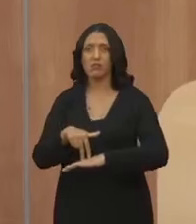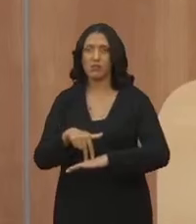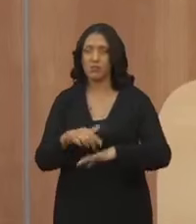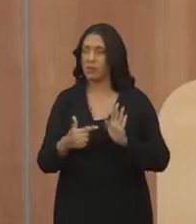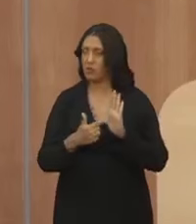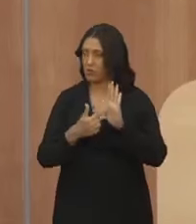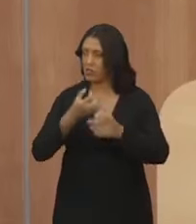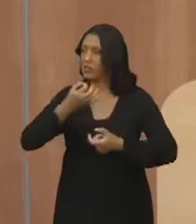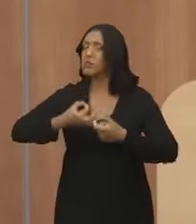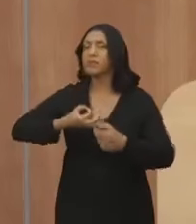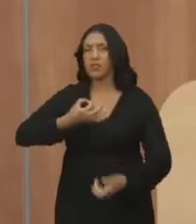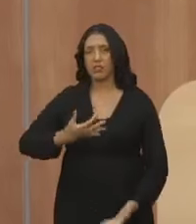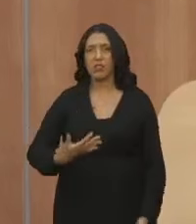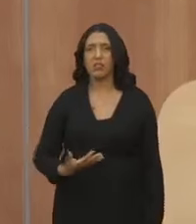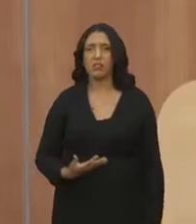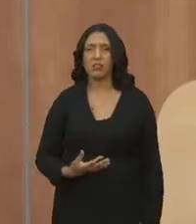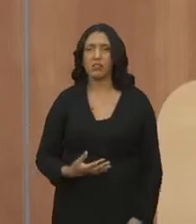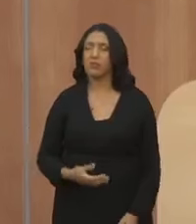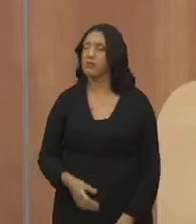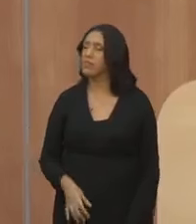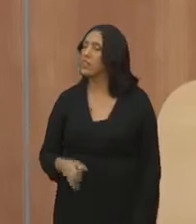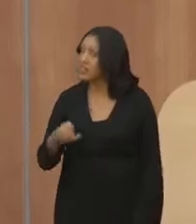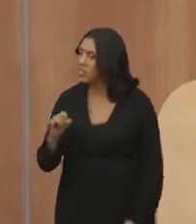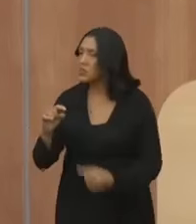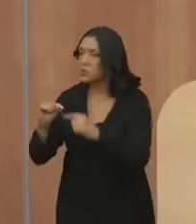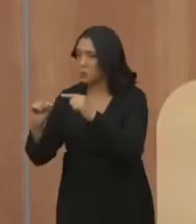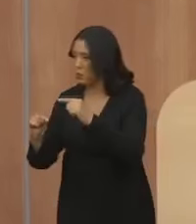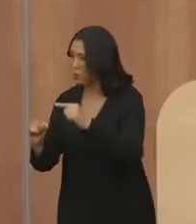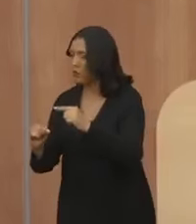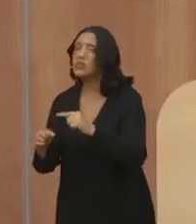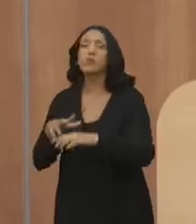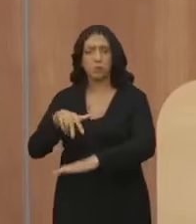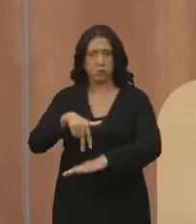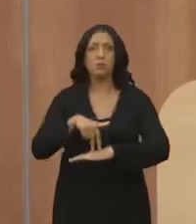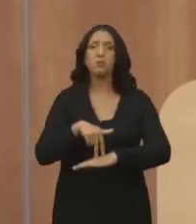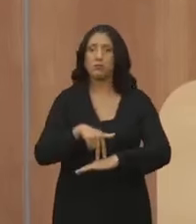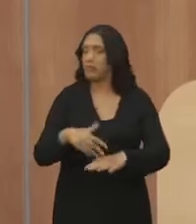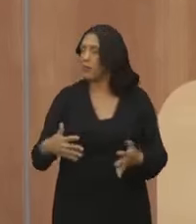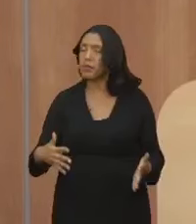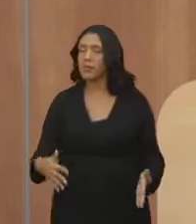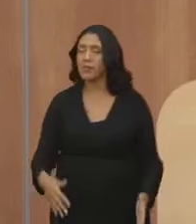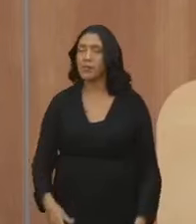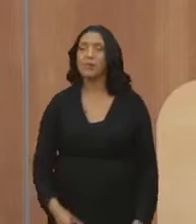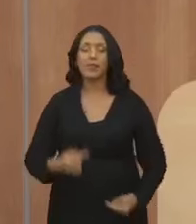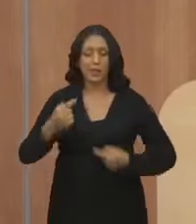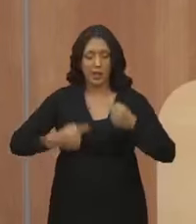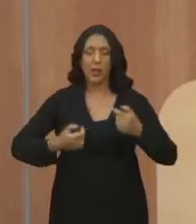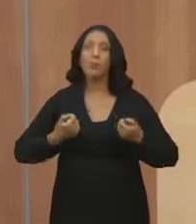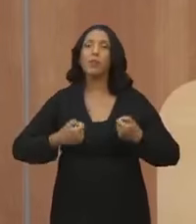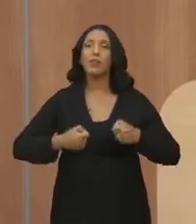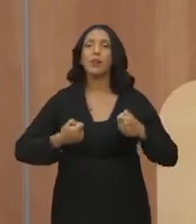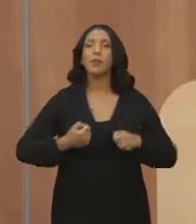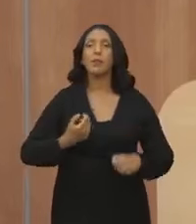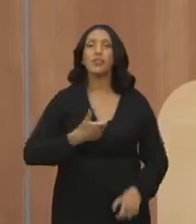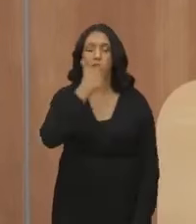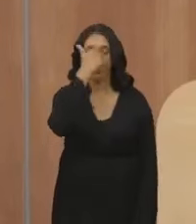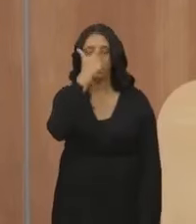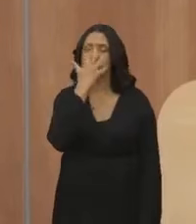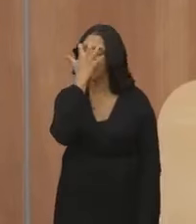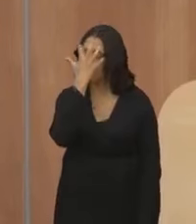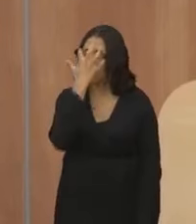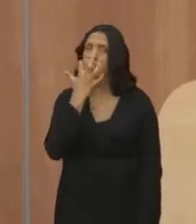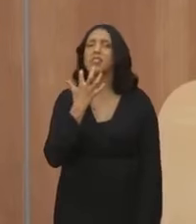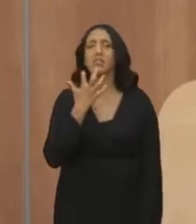mim não tem o menor problema, porque é da política isso, não é? Nem sempre nós vamos discursar,